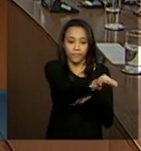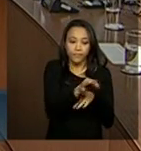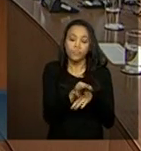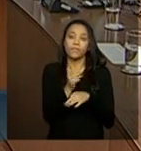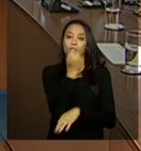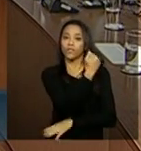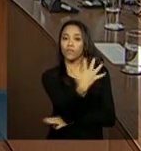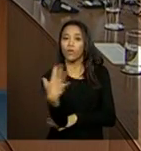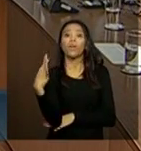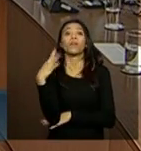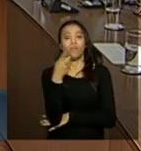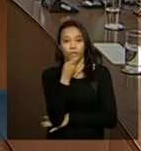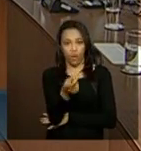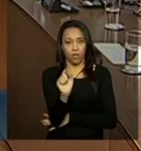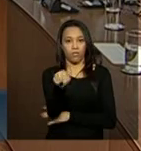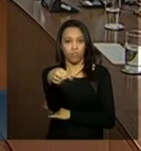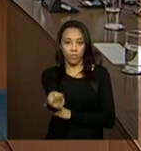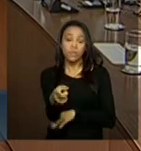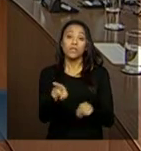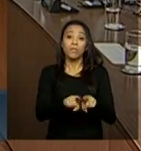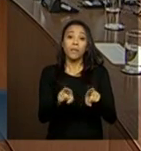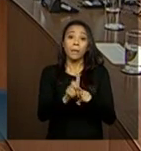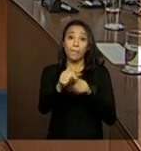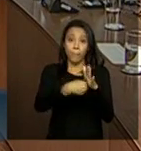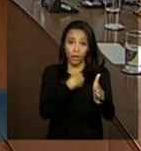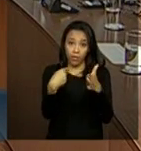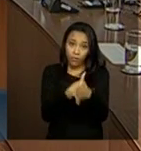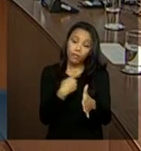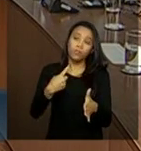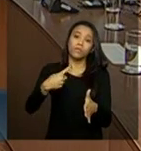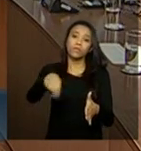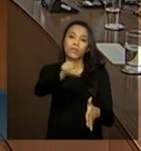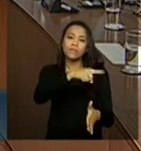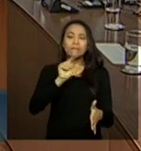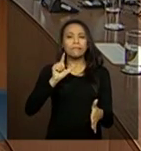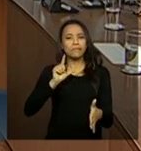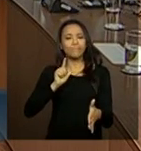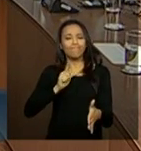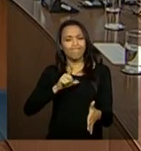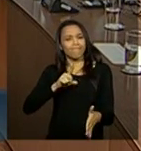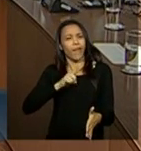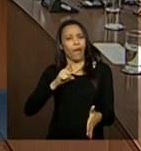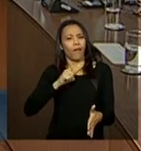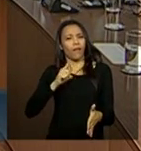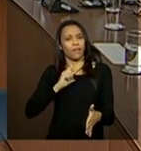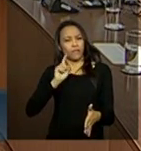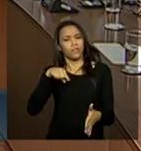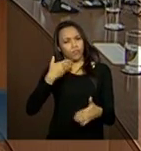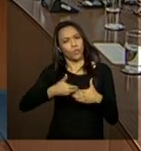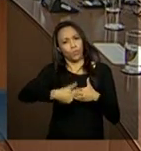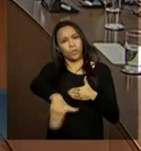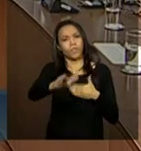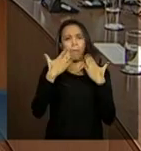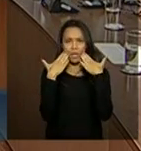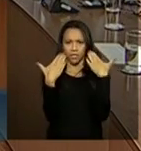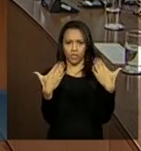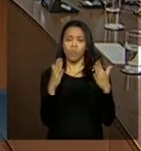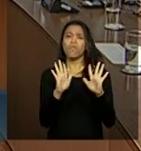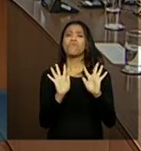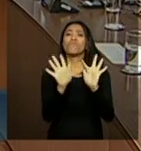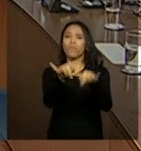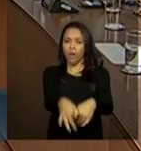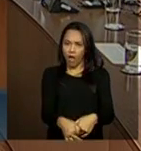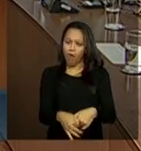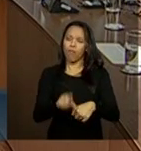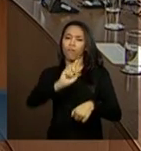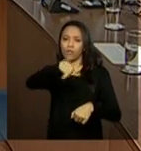seguida muitas das perguntas que vocês têm na apresentação. Então, vamos deixar para o final que a